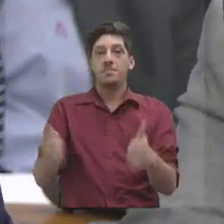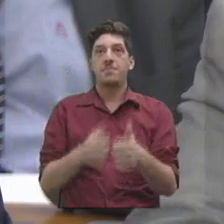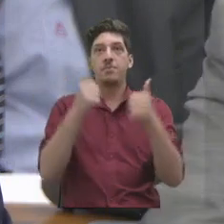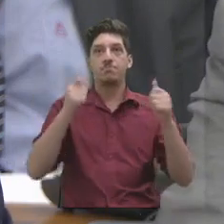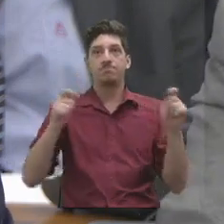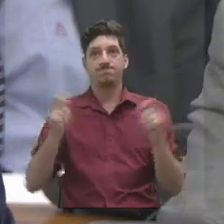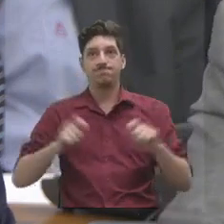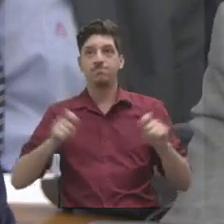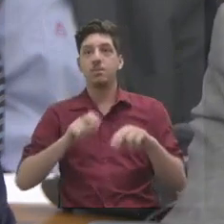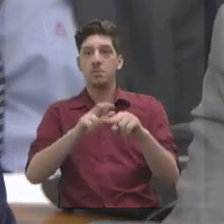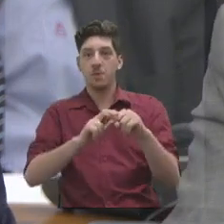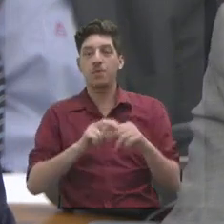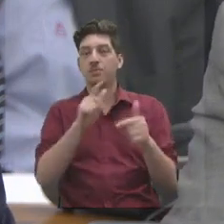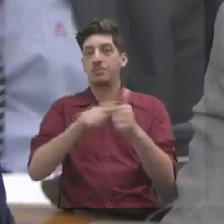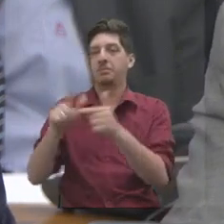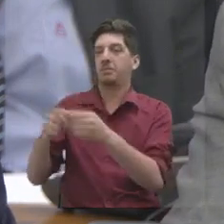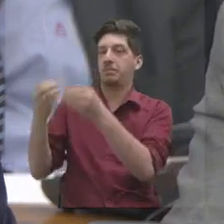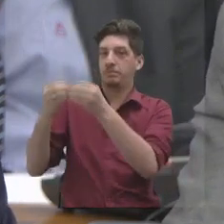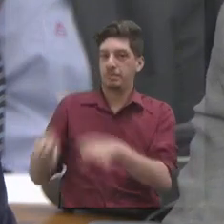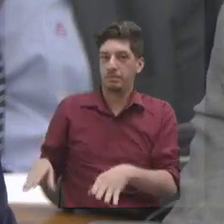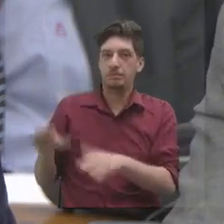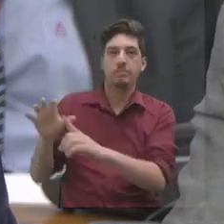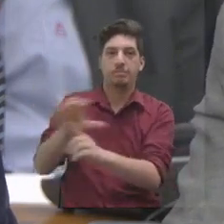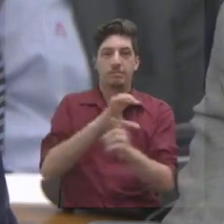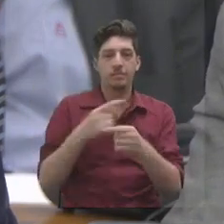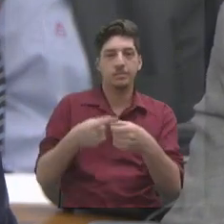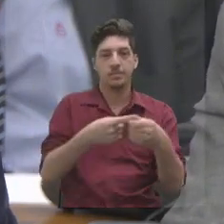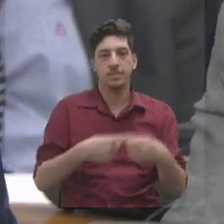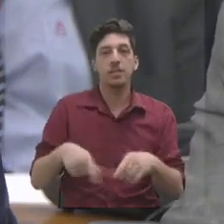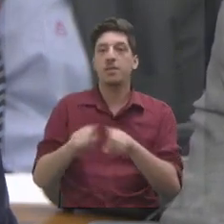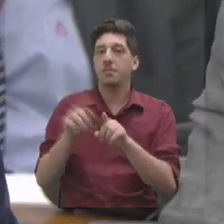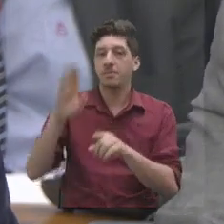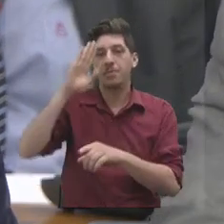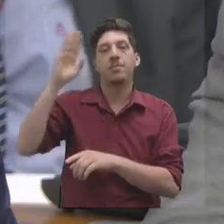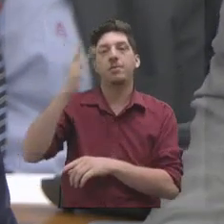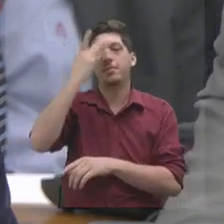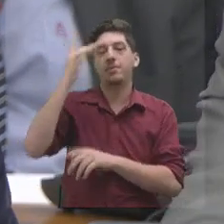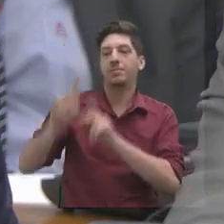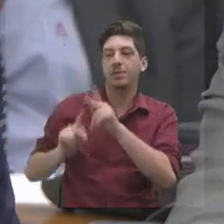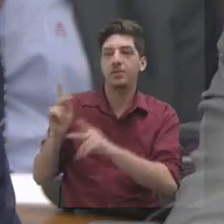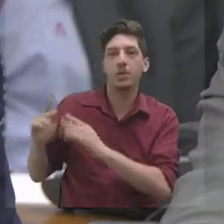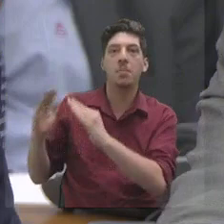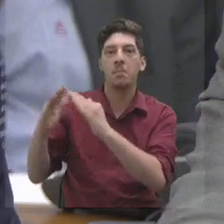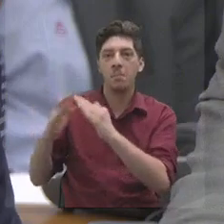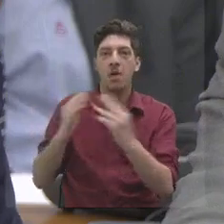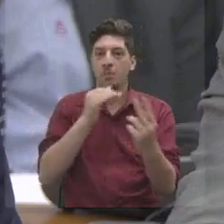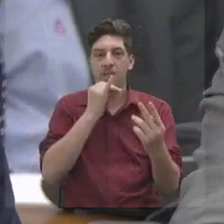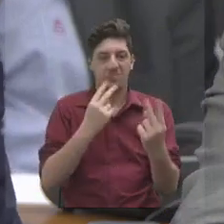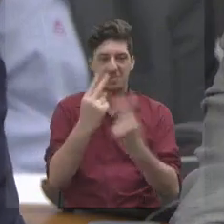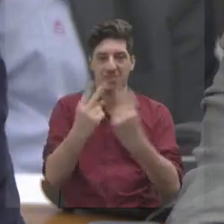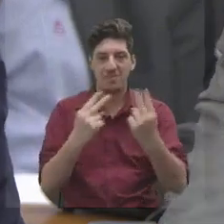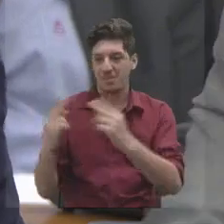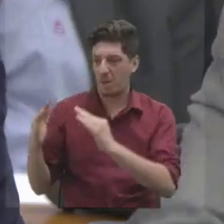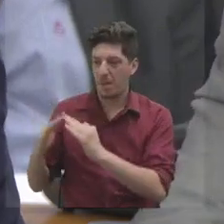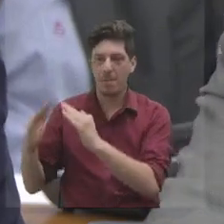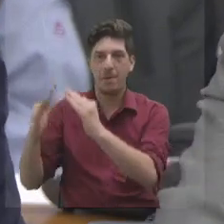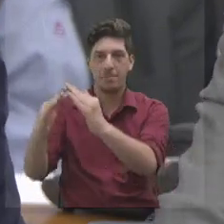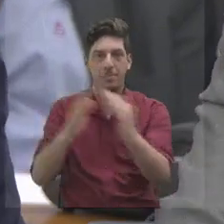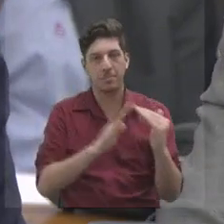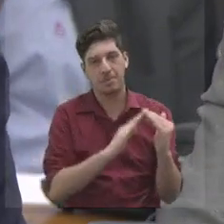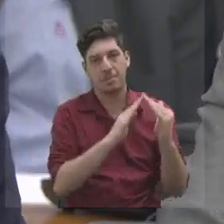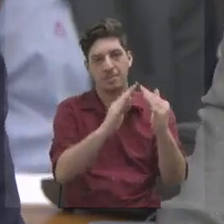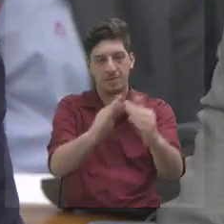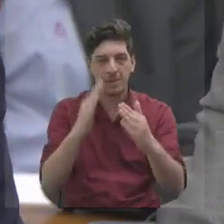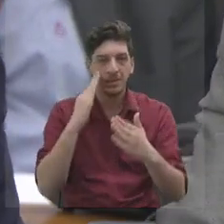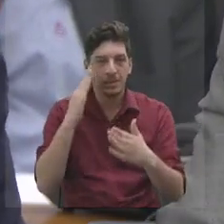pelos danos que impactam os municípios e principalmente os cidadãos que moram na proximidade da pista eu quero dizer secretário que eu tenho consciência de que esse